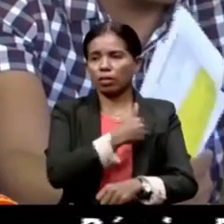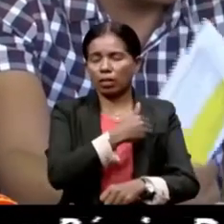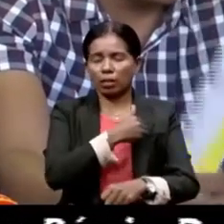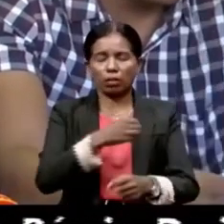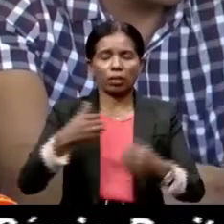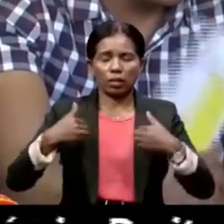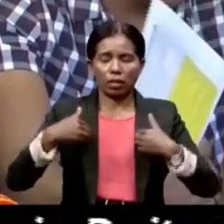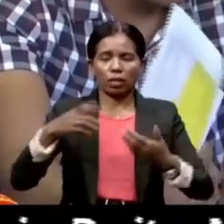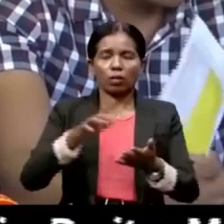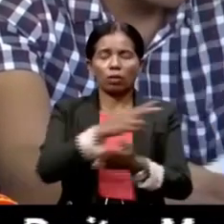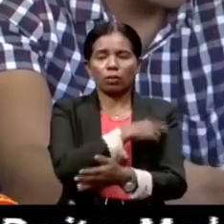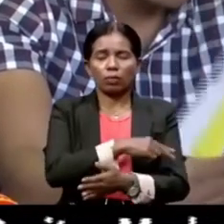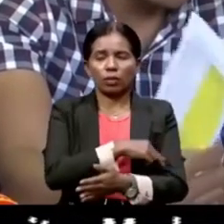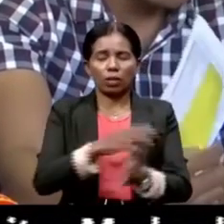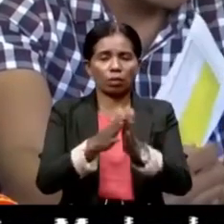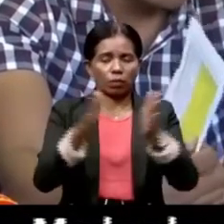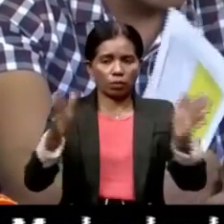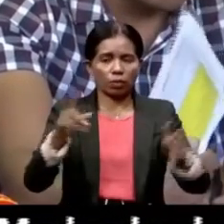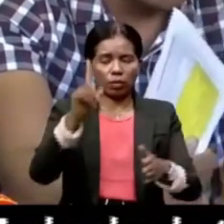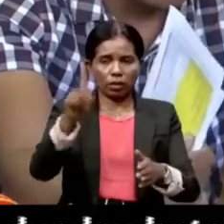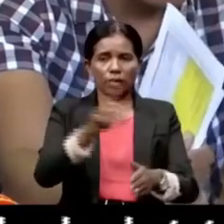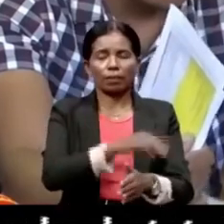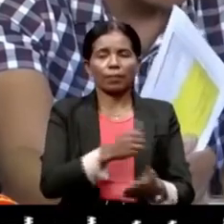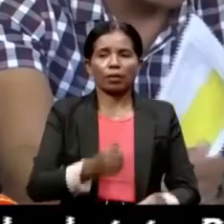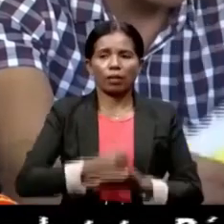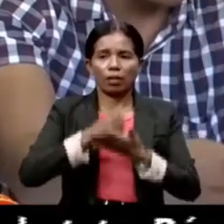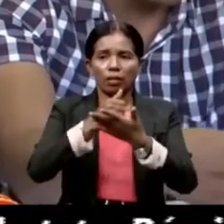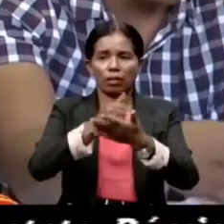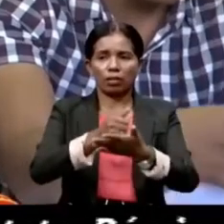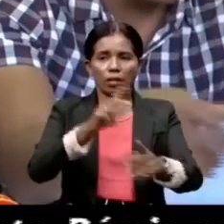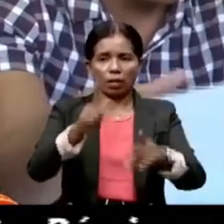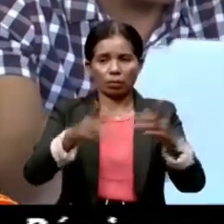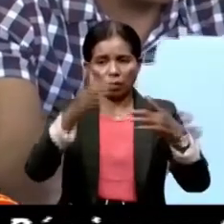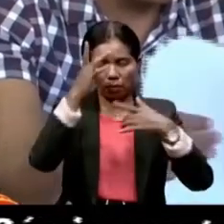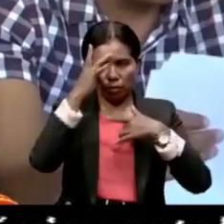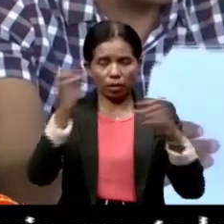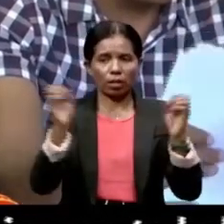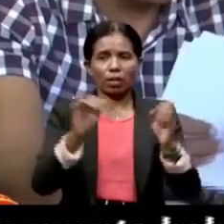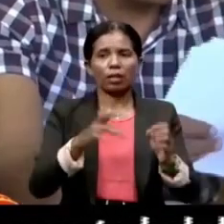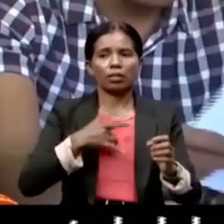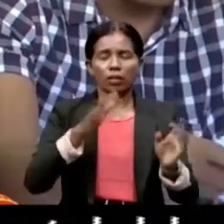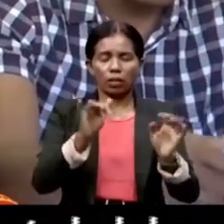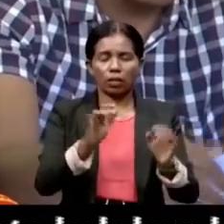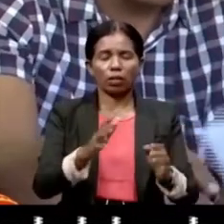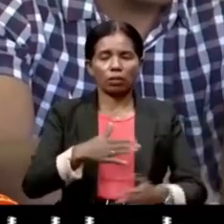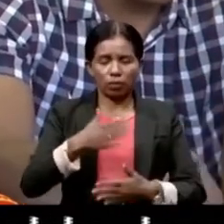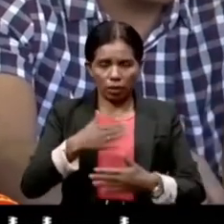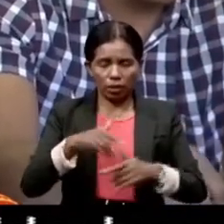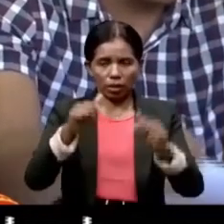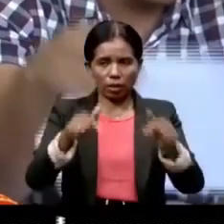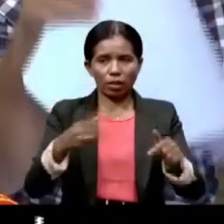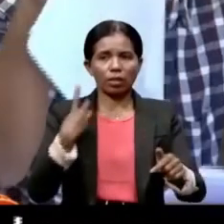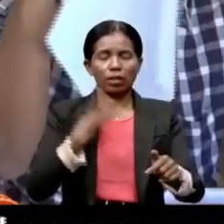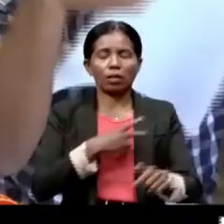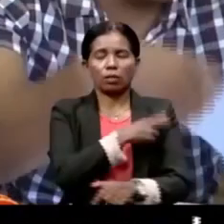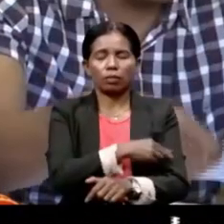né? Nem vai sair alternativa, o paciente, quando ela satisfaz, ele nem vai levantar. E está sem hospital, ele